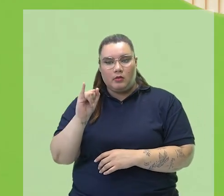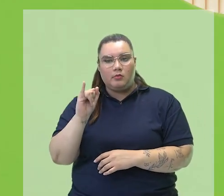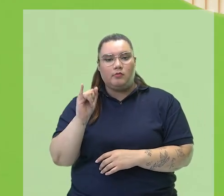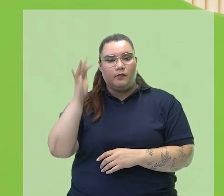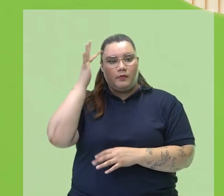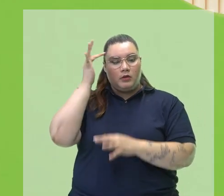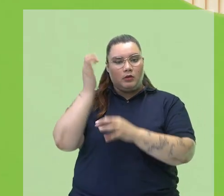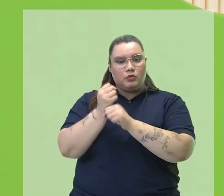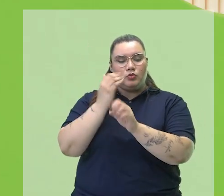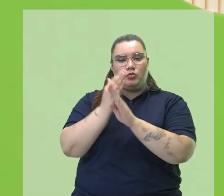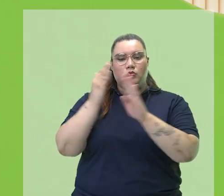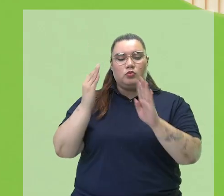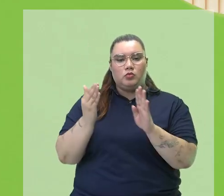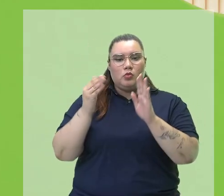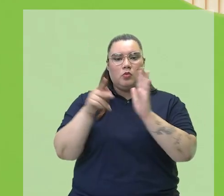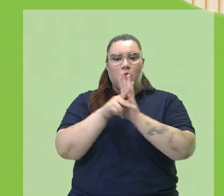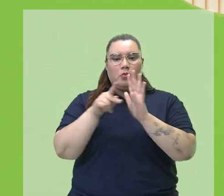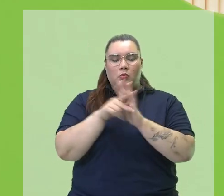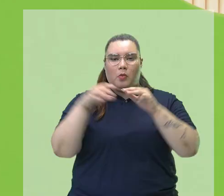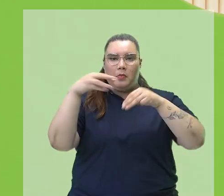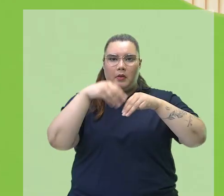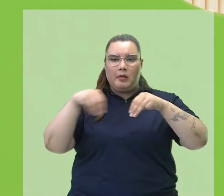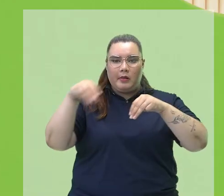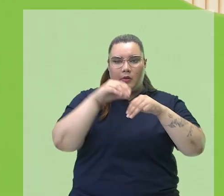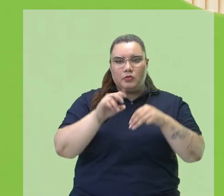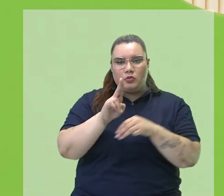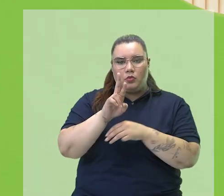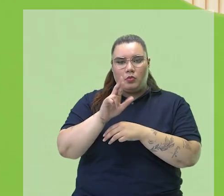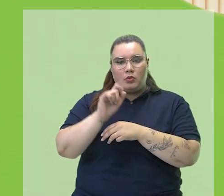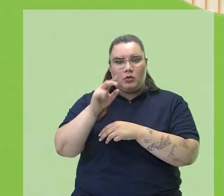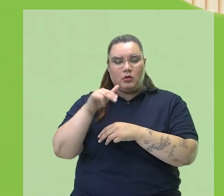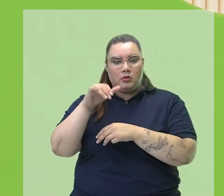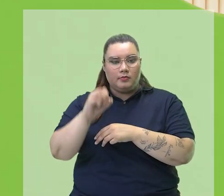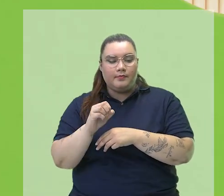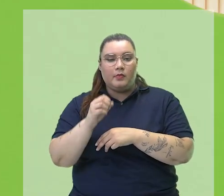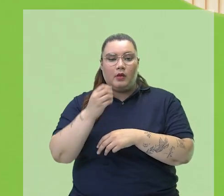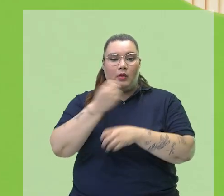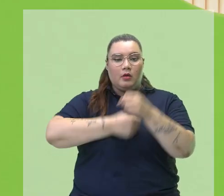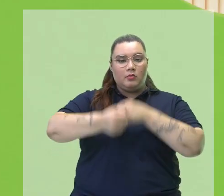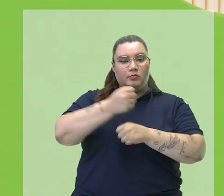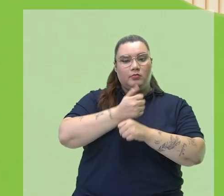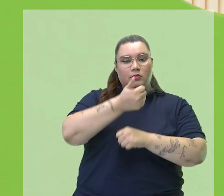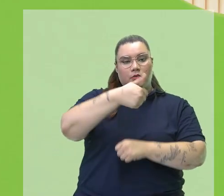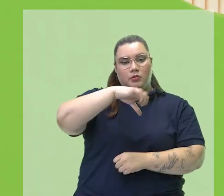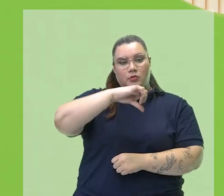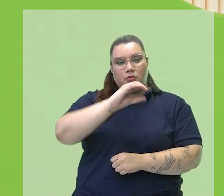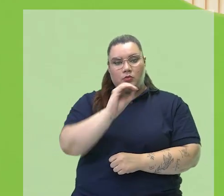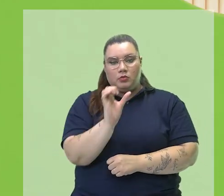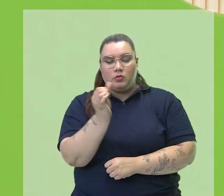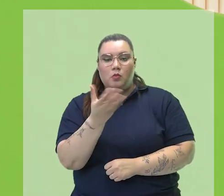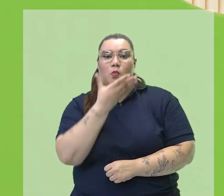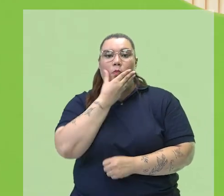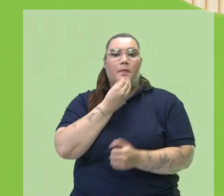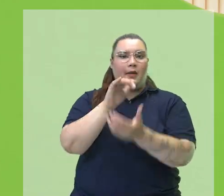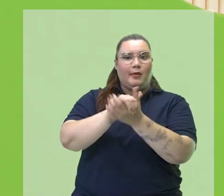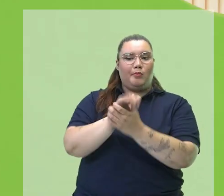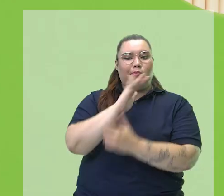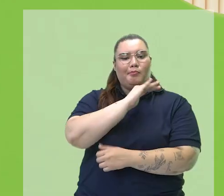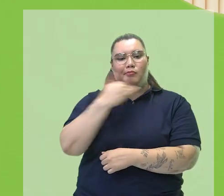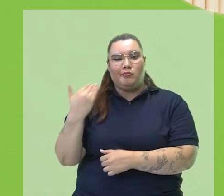Becquerel havia descoberto em sais de urânio. Em 1906, Pierre